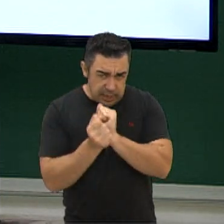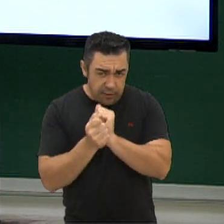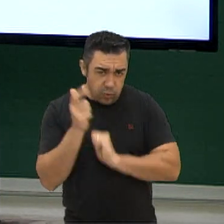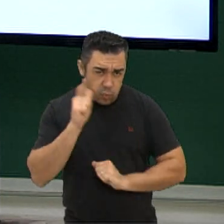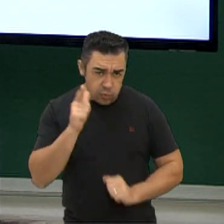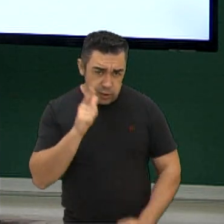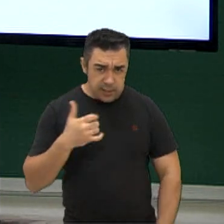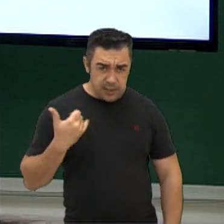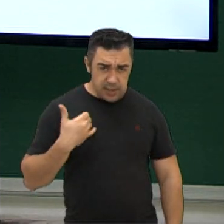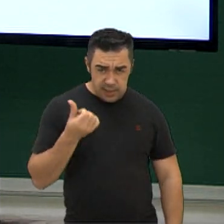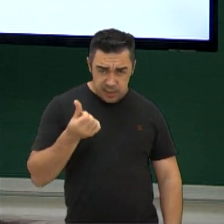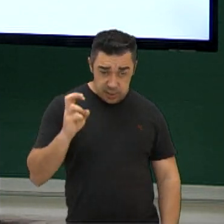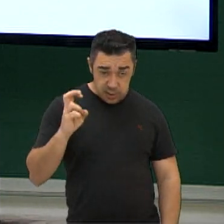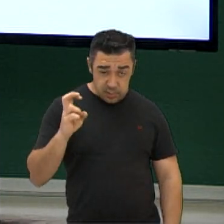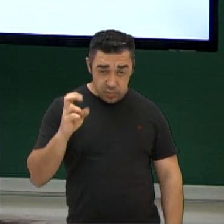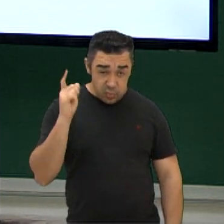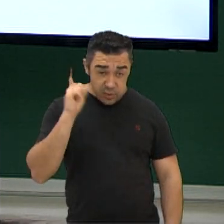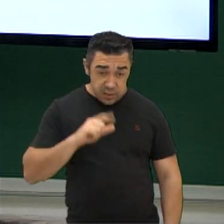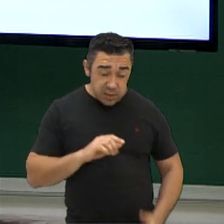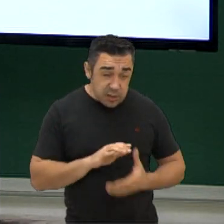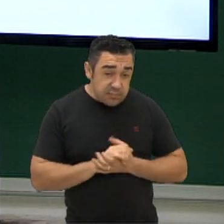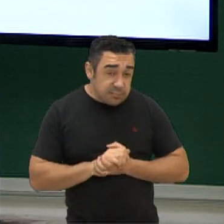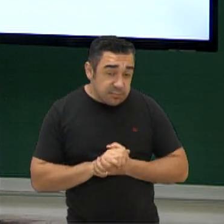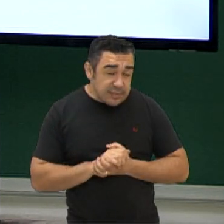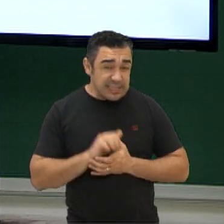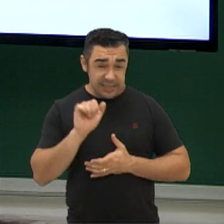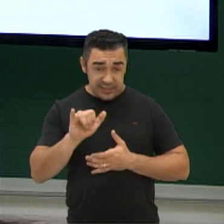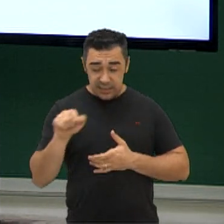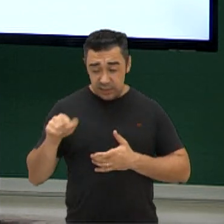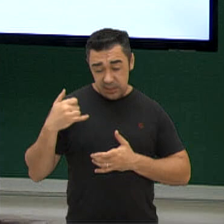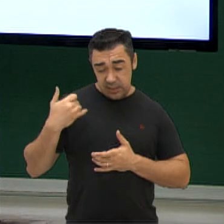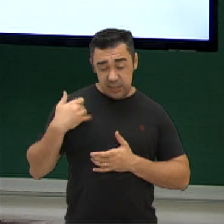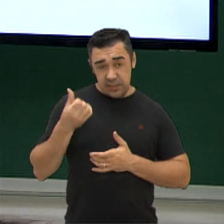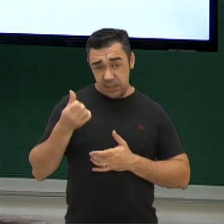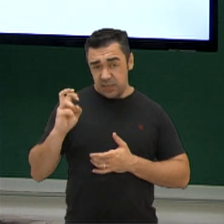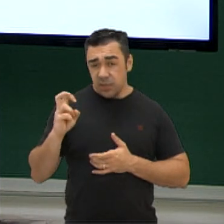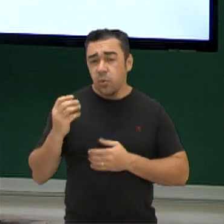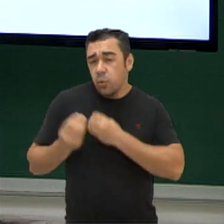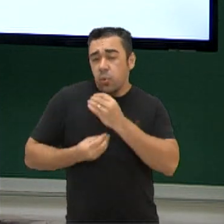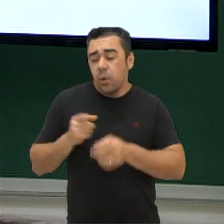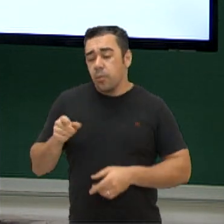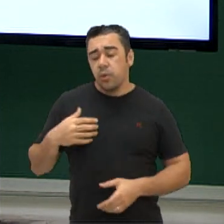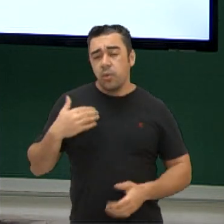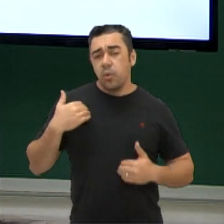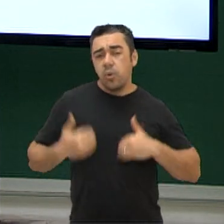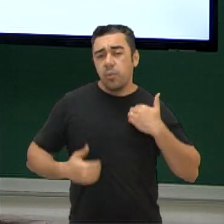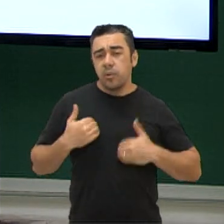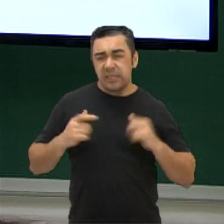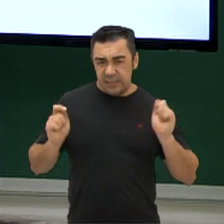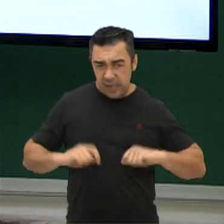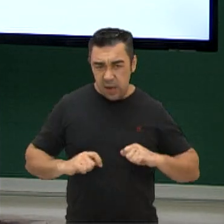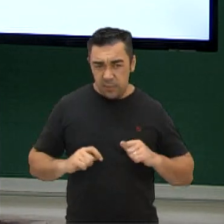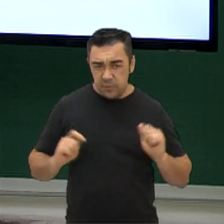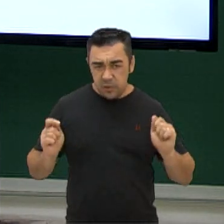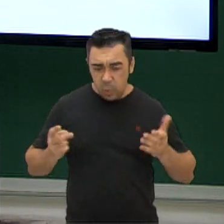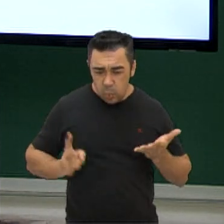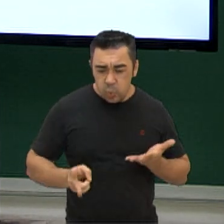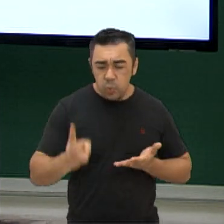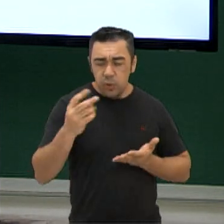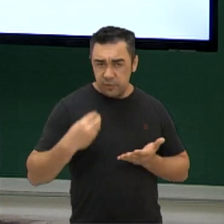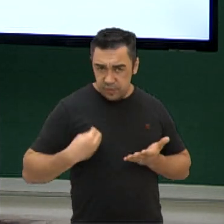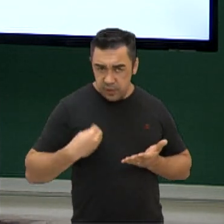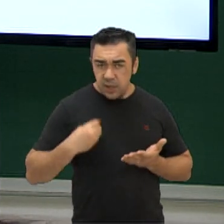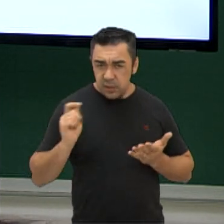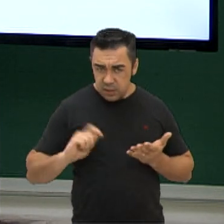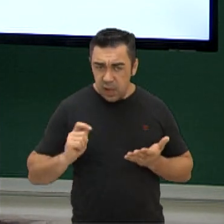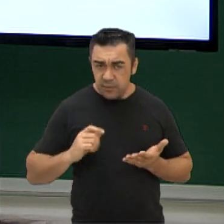aos 65 anos? E se chegassem a essa idade, qual era a condição de vida, né? Ele chegava com uma expectativa de vida, chegava